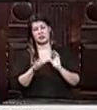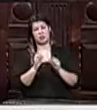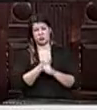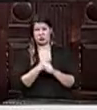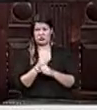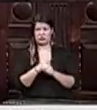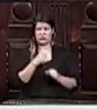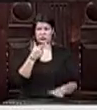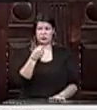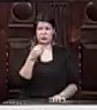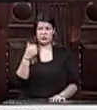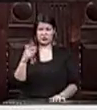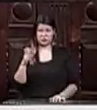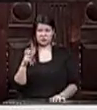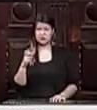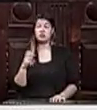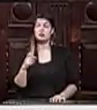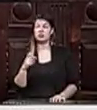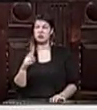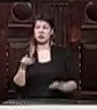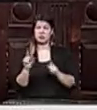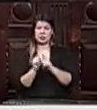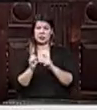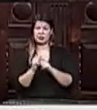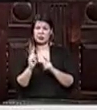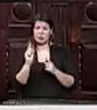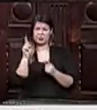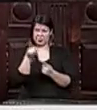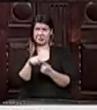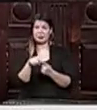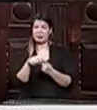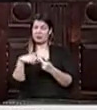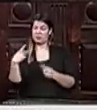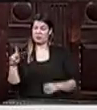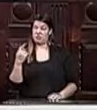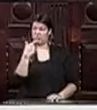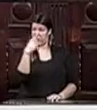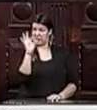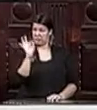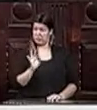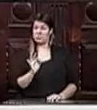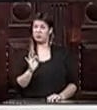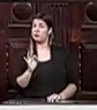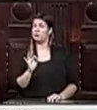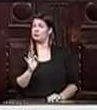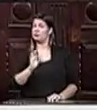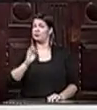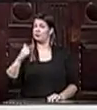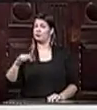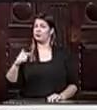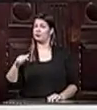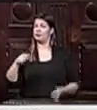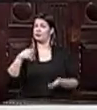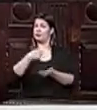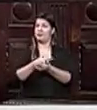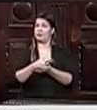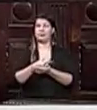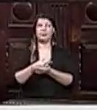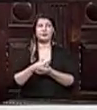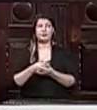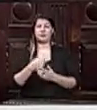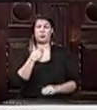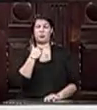2015, porque efetivamente o cumprimento dos 25% não podem ser um